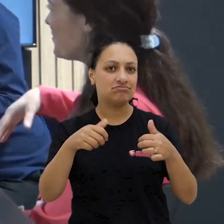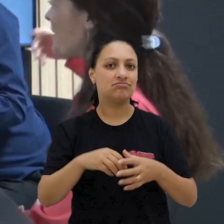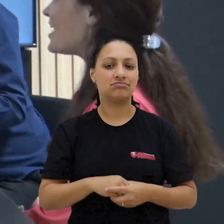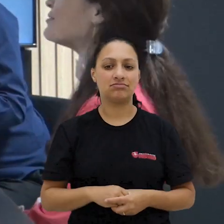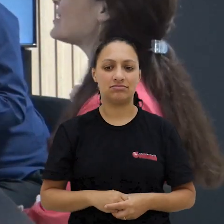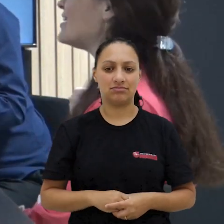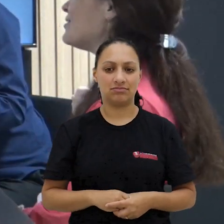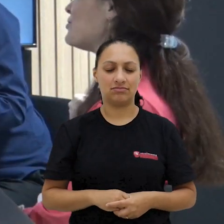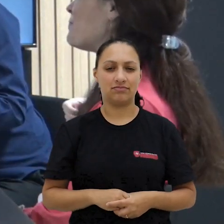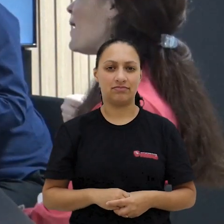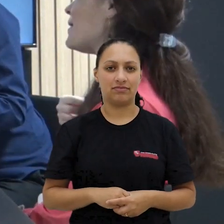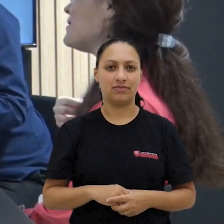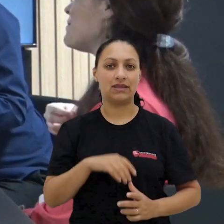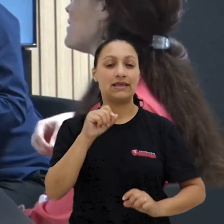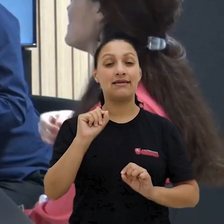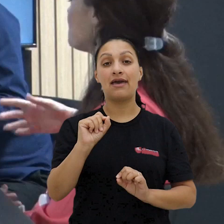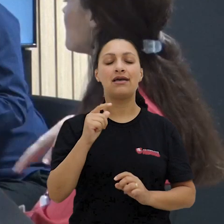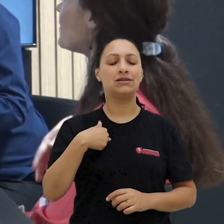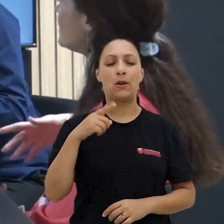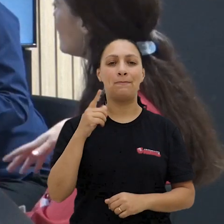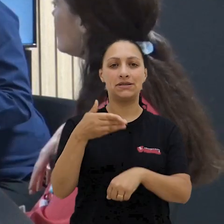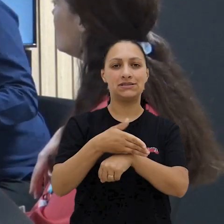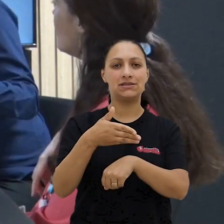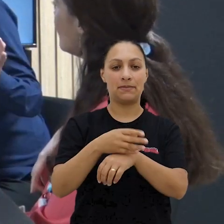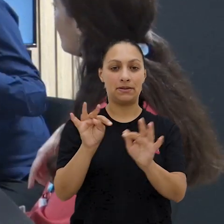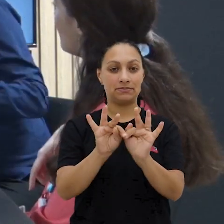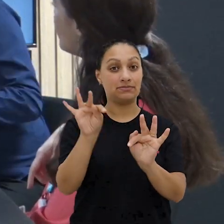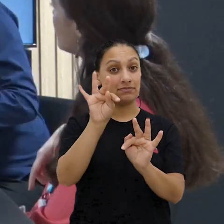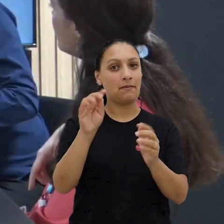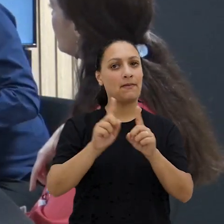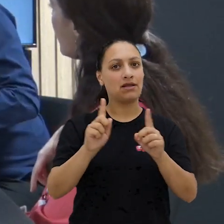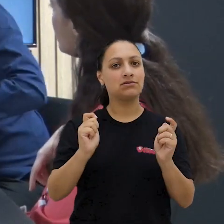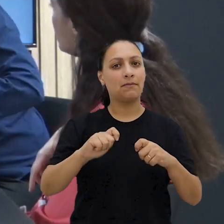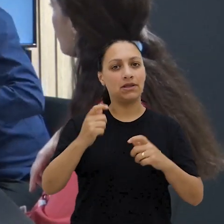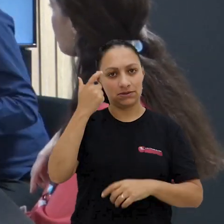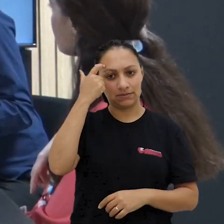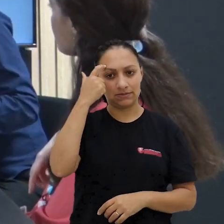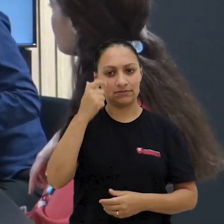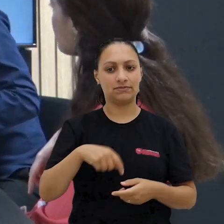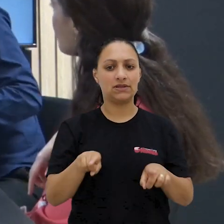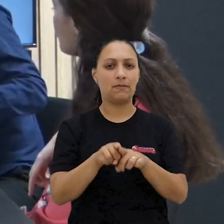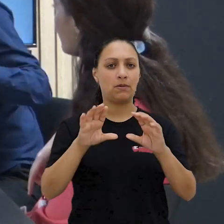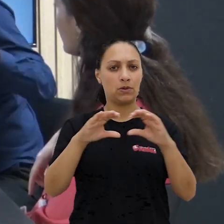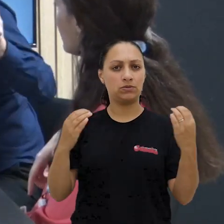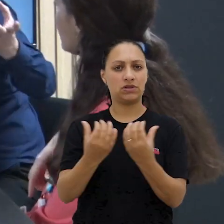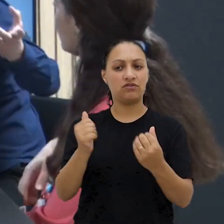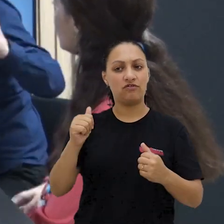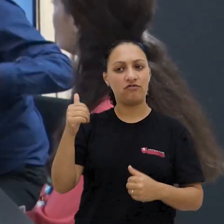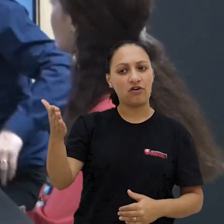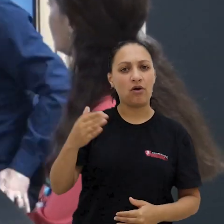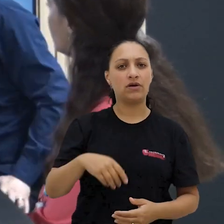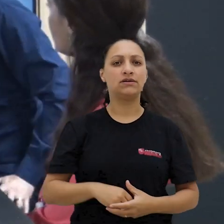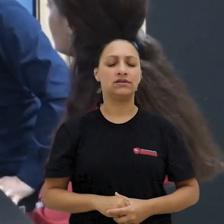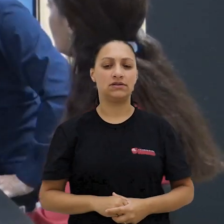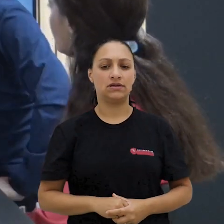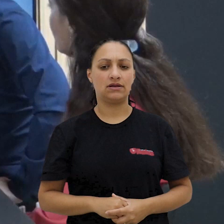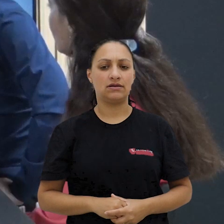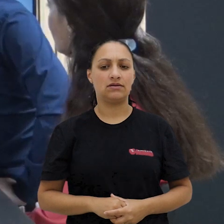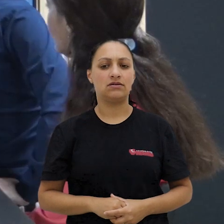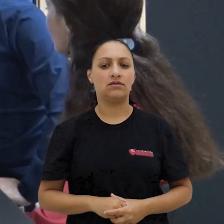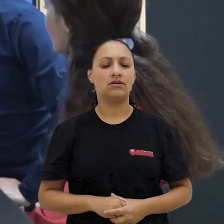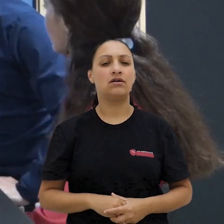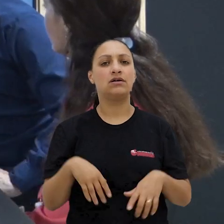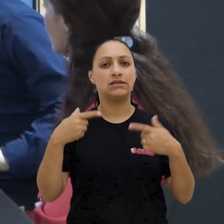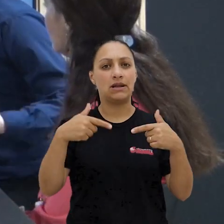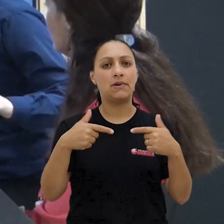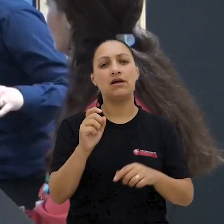vai muito para quem não tá dentro do parque também, mas para pensar. E que é um olhar de fora, né? Até colaborando nessa fala